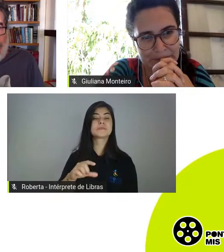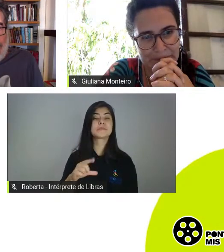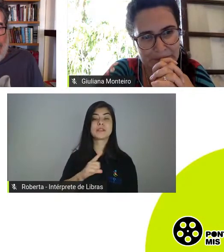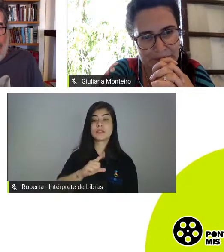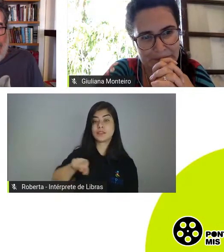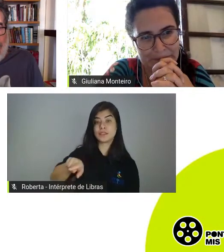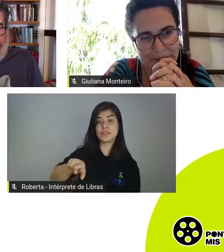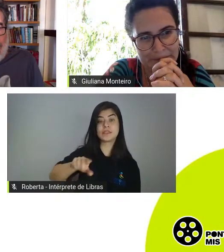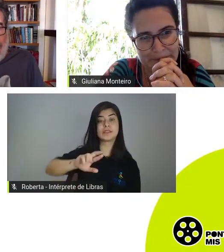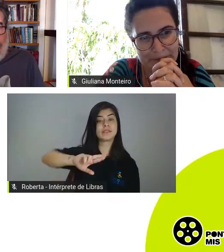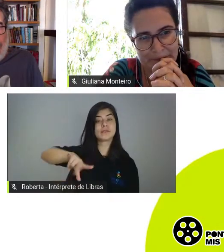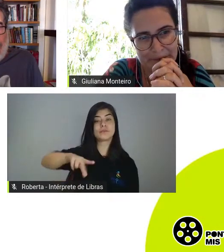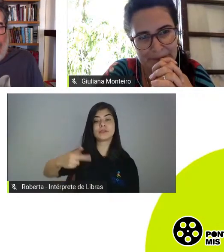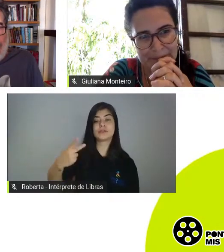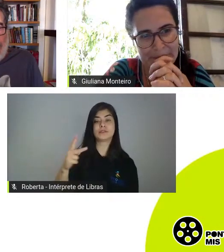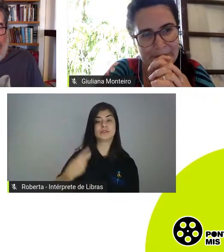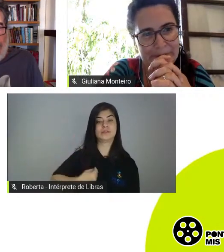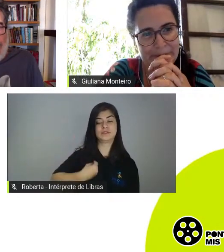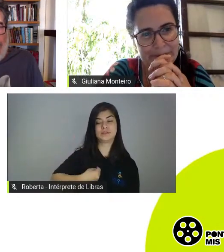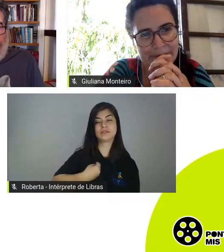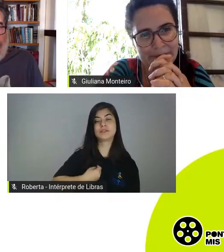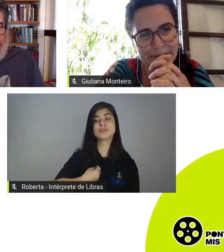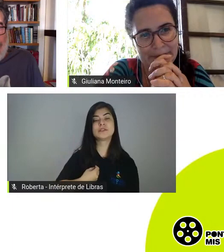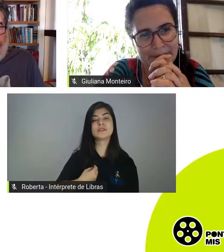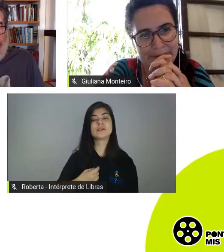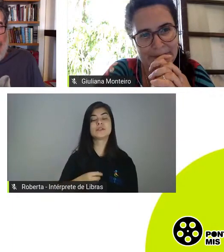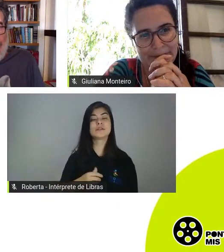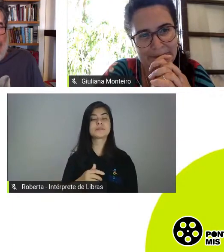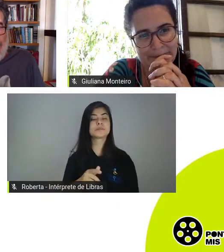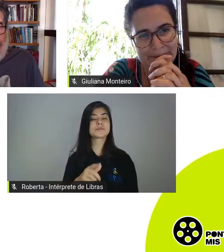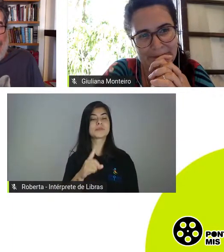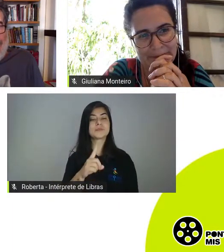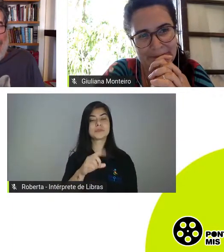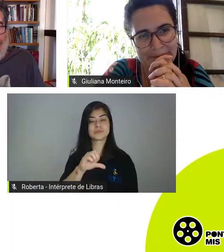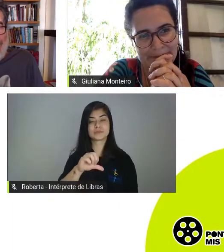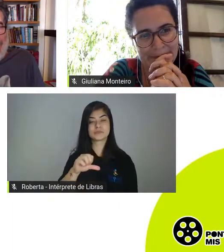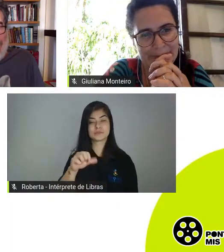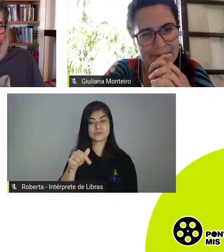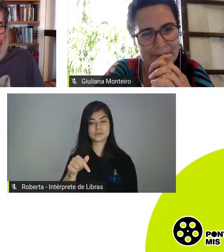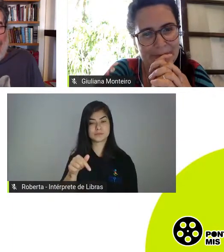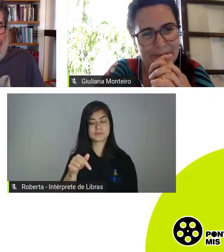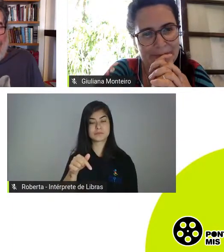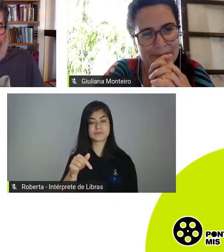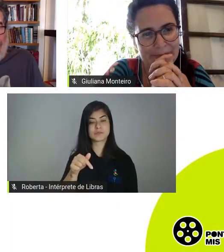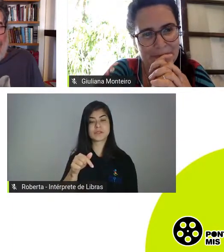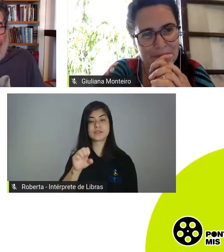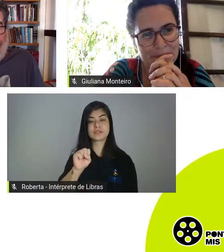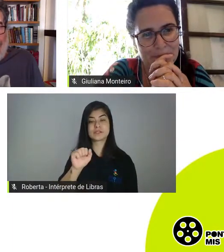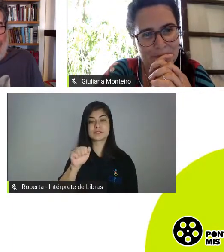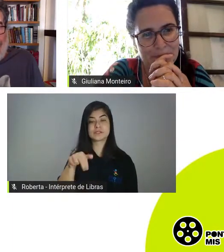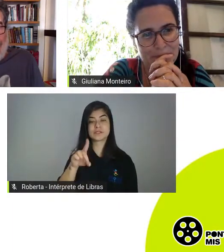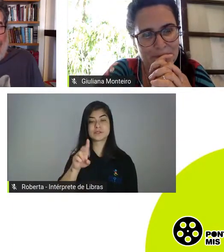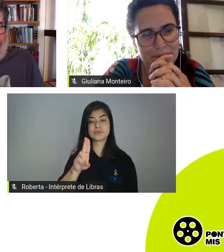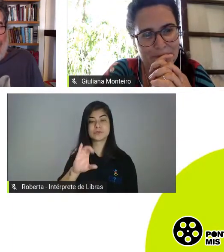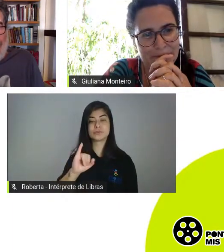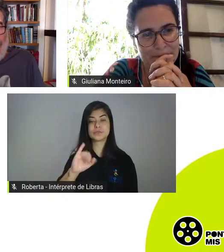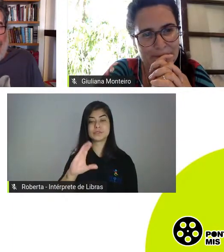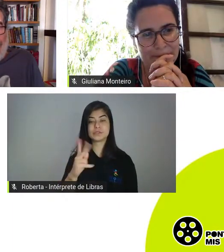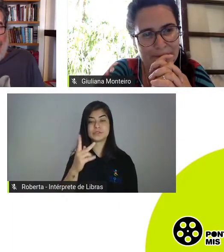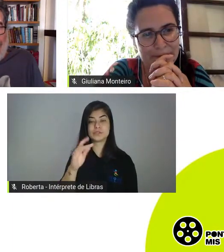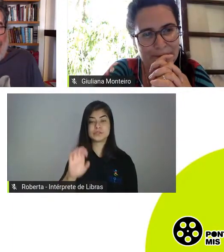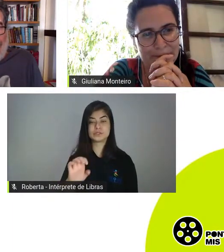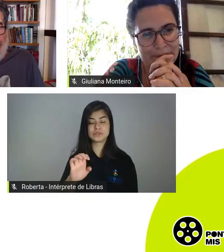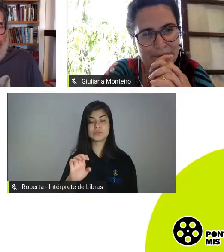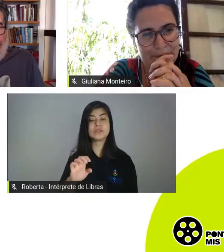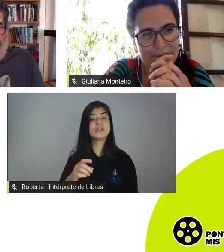Vida, 1991, Ângelo Anda Sumido, 1997 e O Sanduíche, em 2000. Para a TV Globo, dirigiu